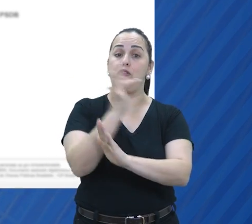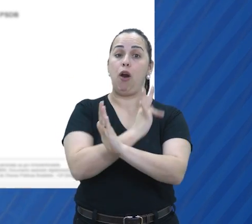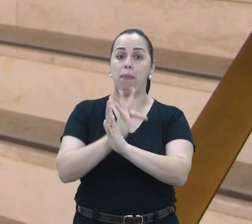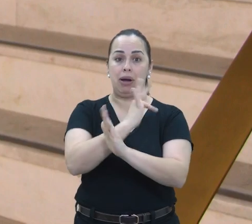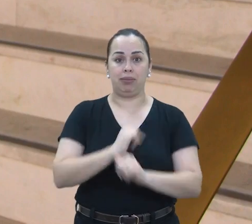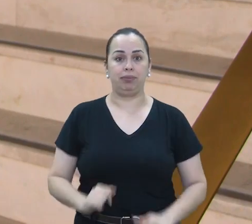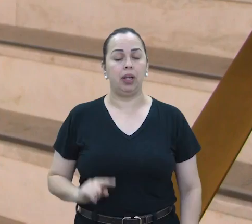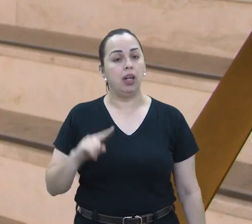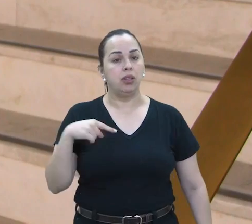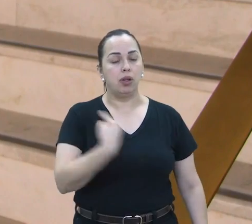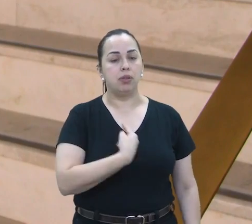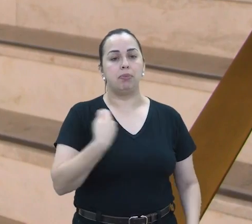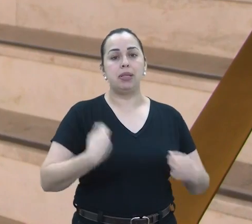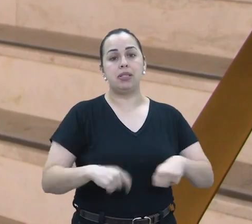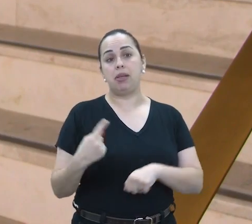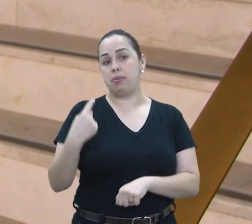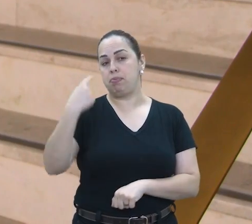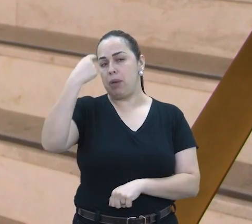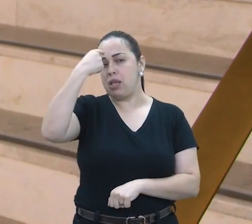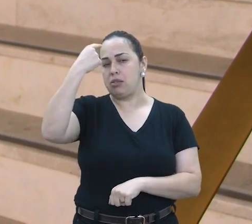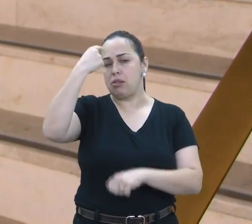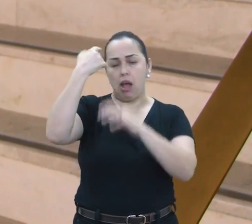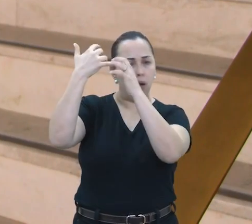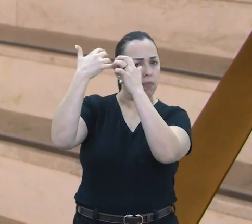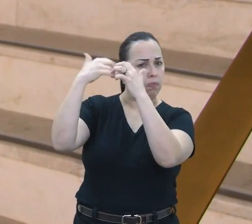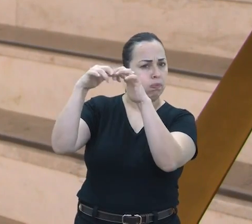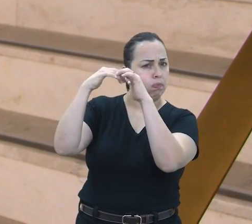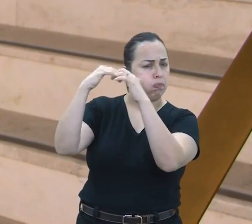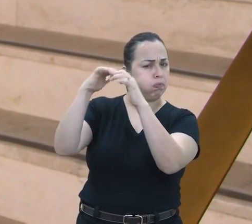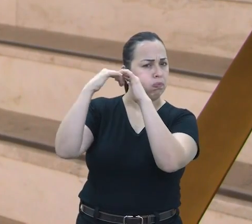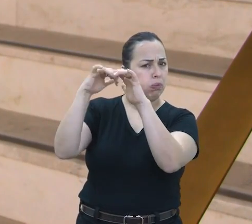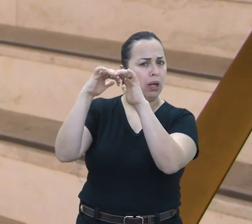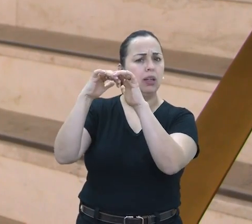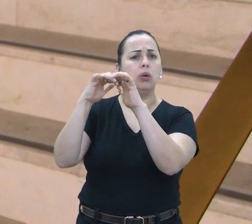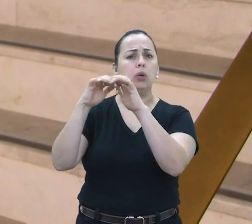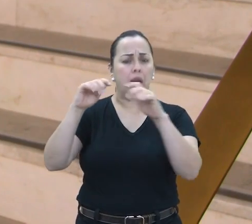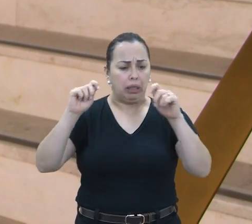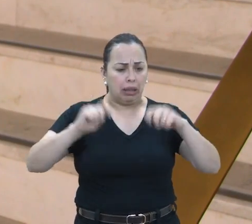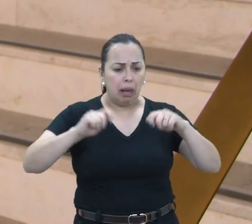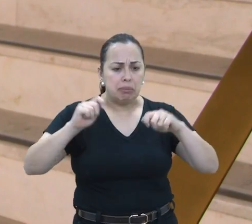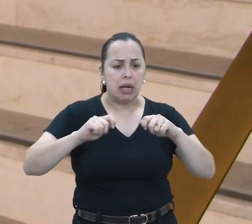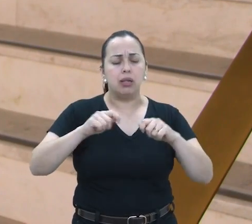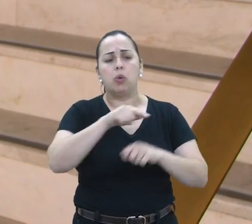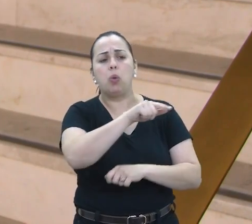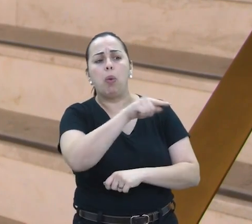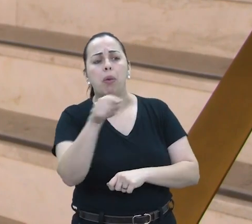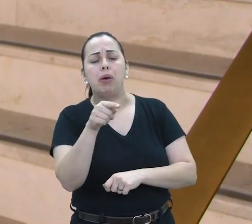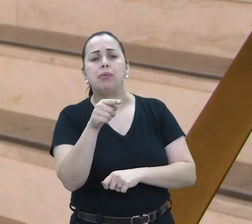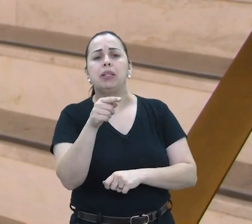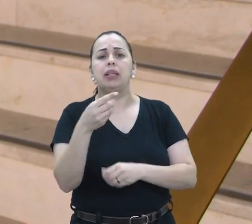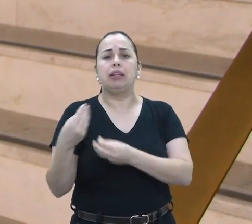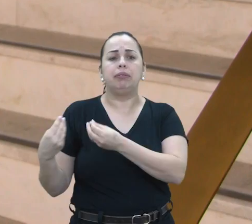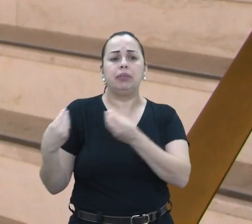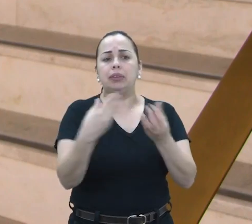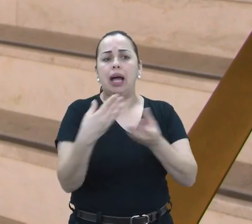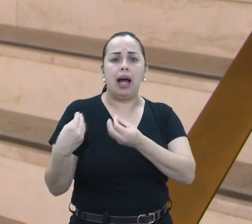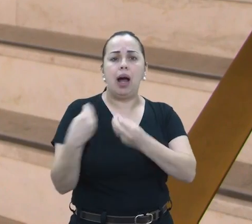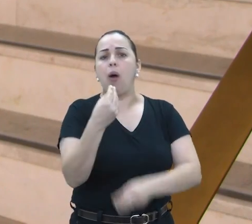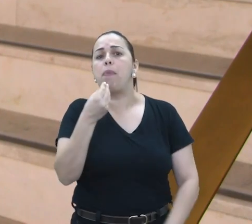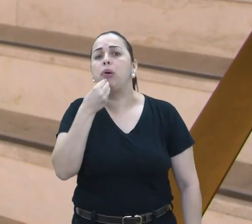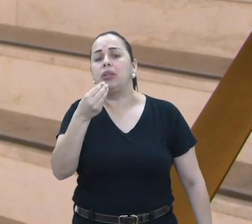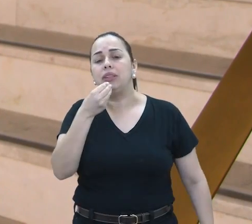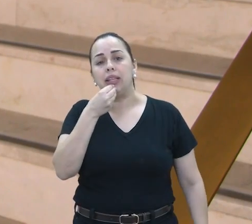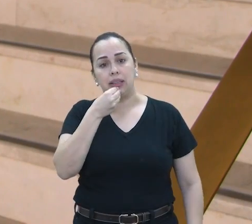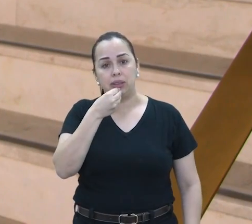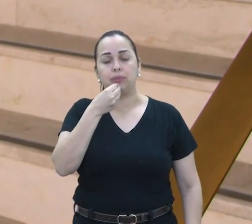formal. A gente tem que pensar as várias possibilidades sobre como essas oportunidades podem